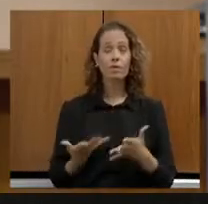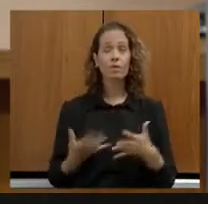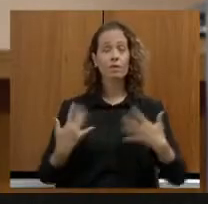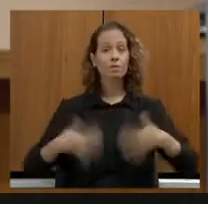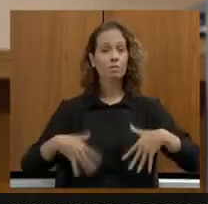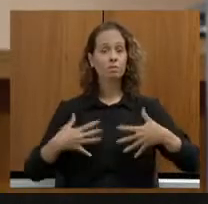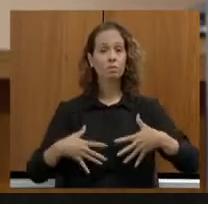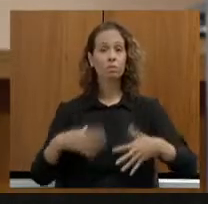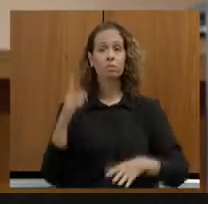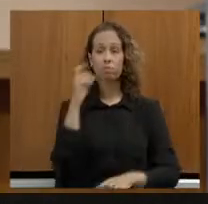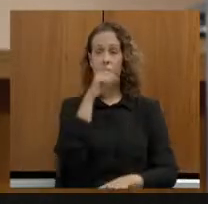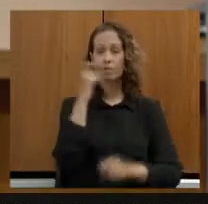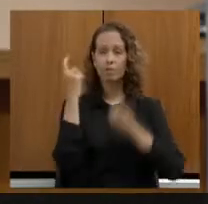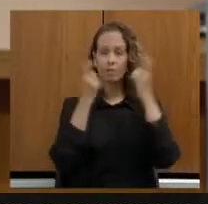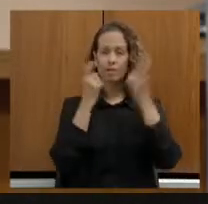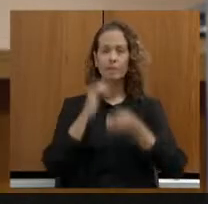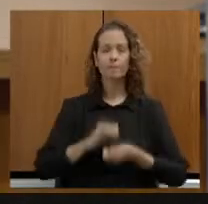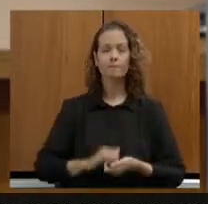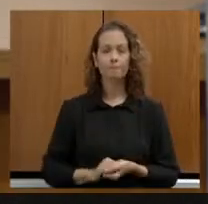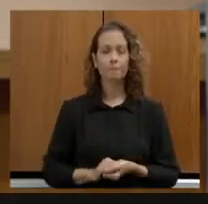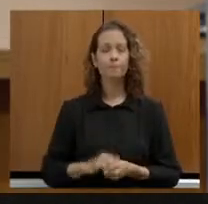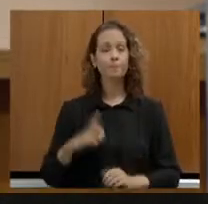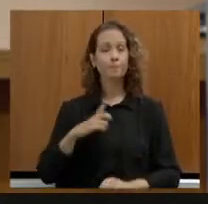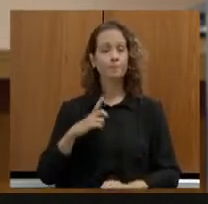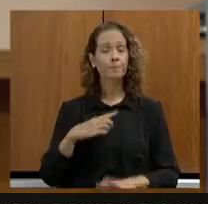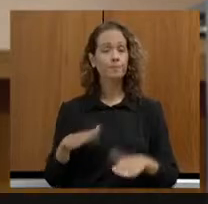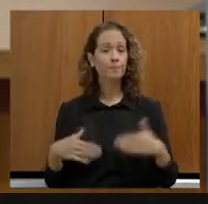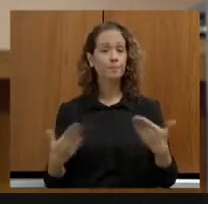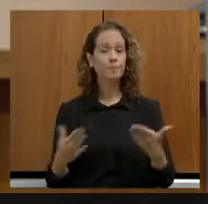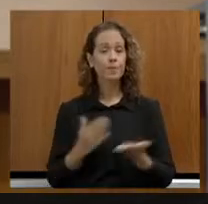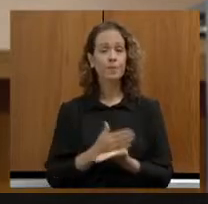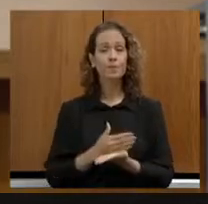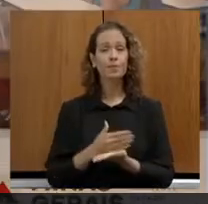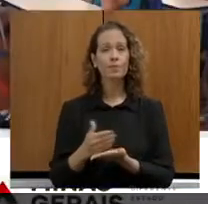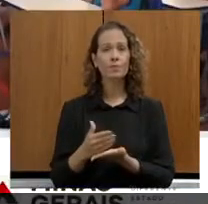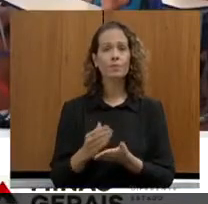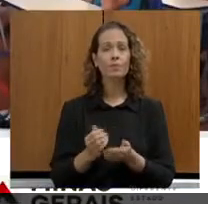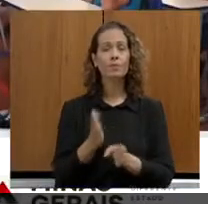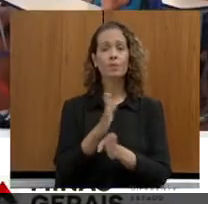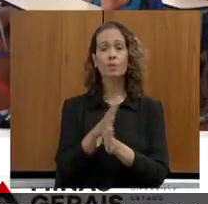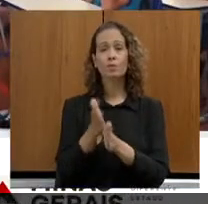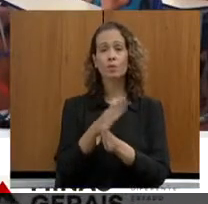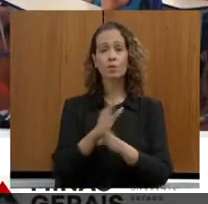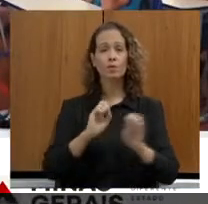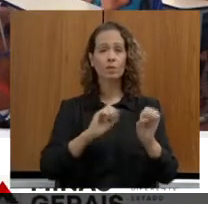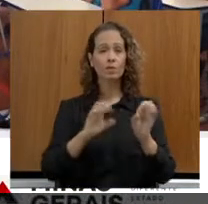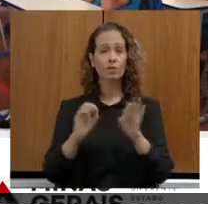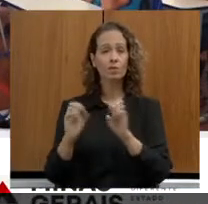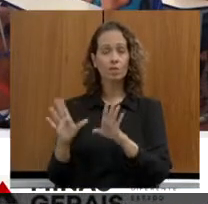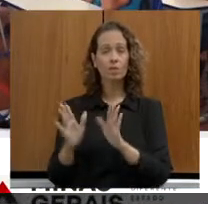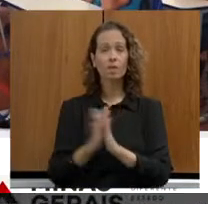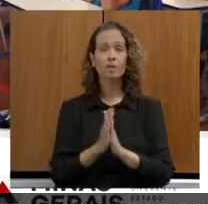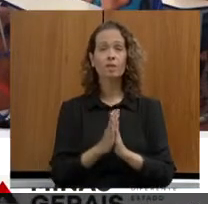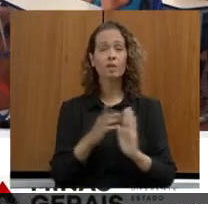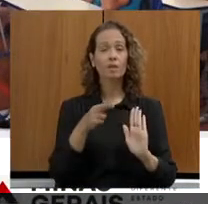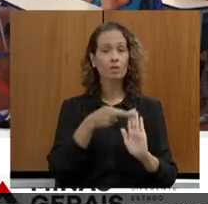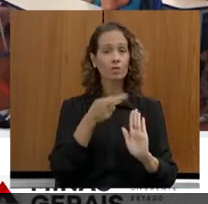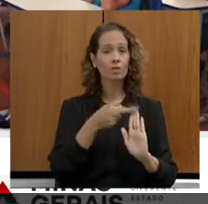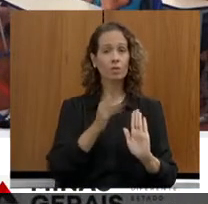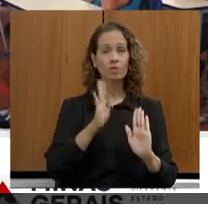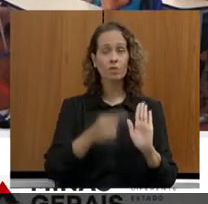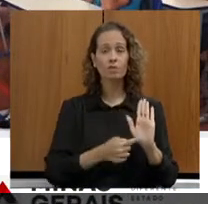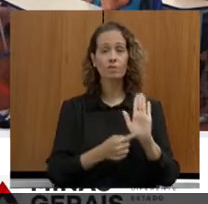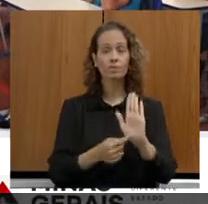por favor tivemos então o início do ensino híbrido A partir dessa como é que tá disposta aí